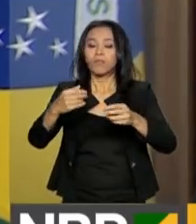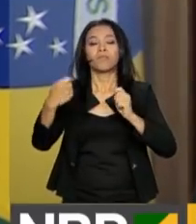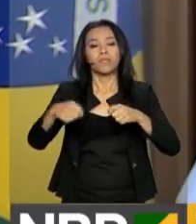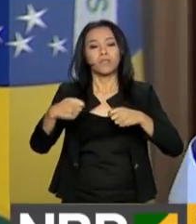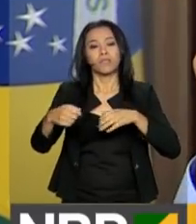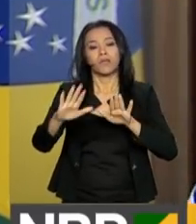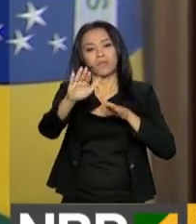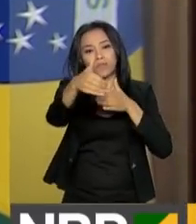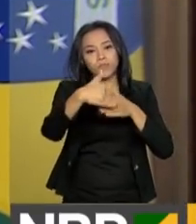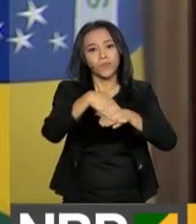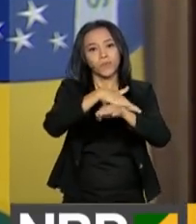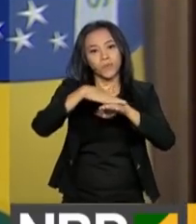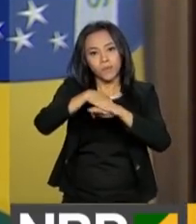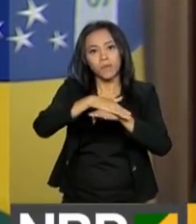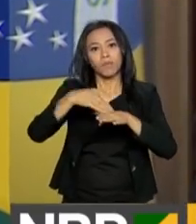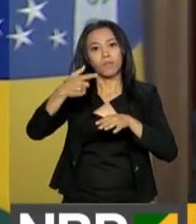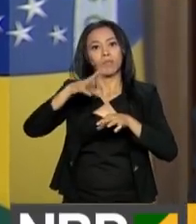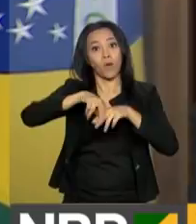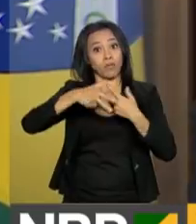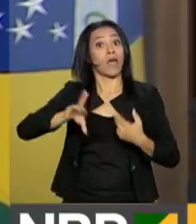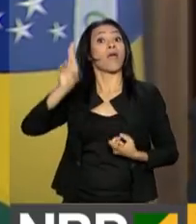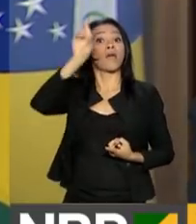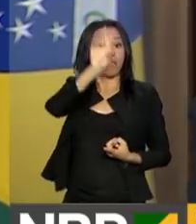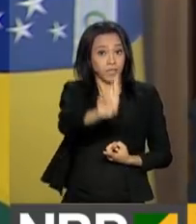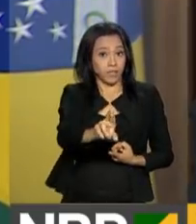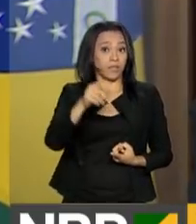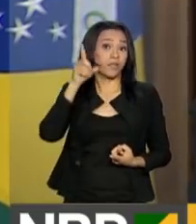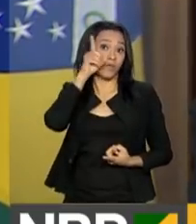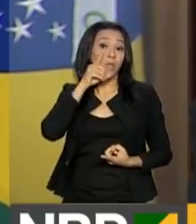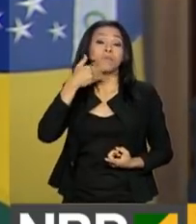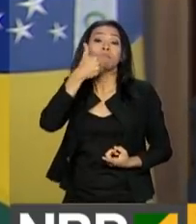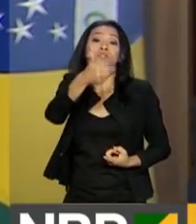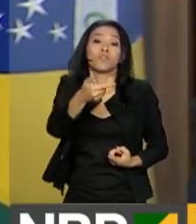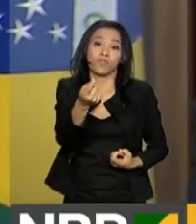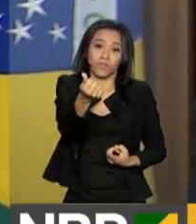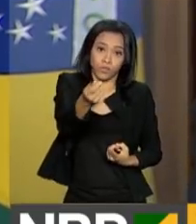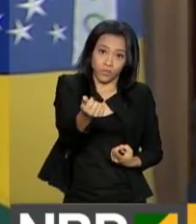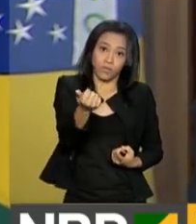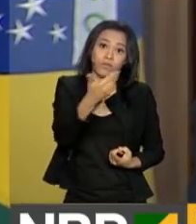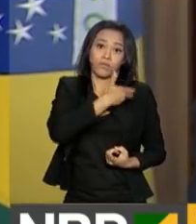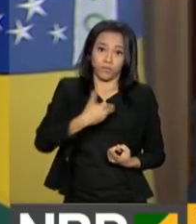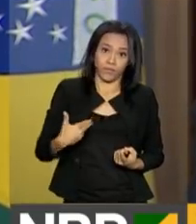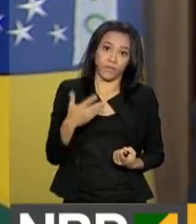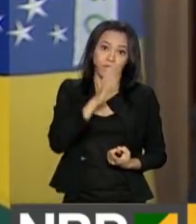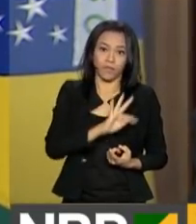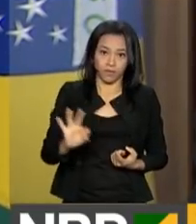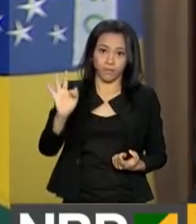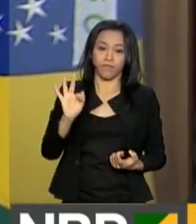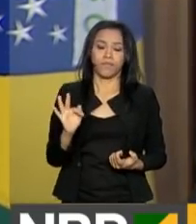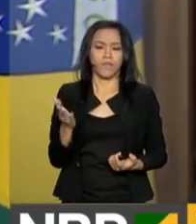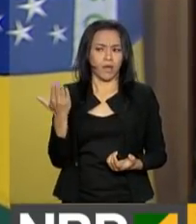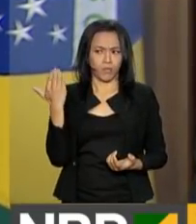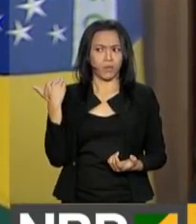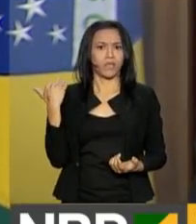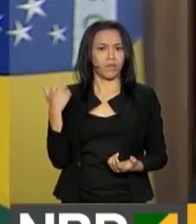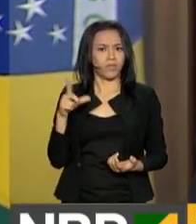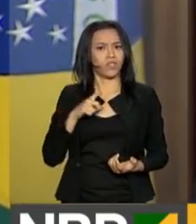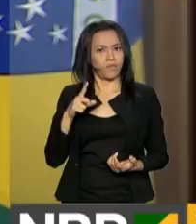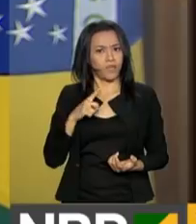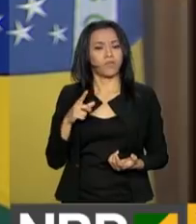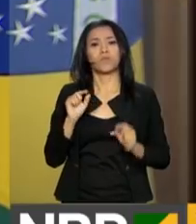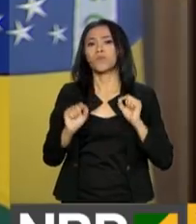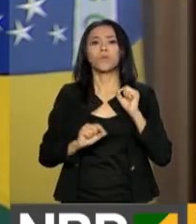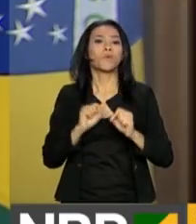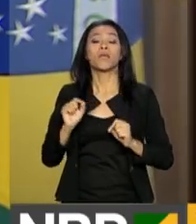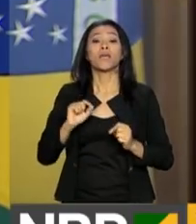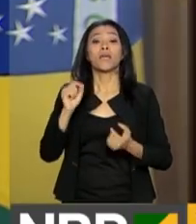por meio da sua representação parlamentar pleiteando verbas da união nós enfrentávamos há muito tempo a questão da